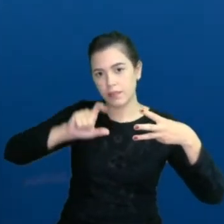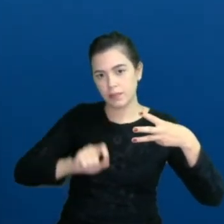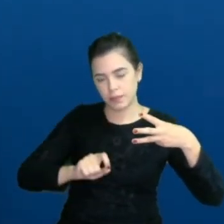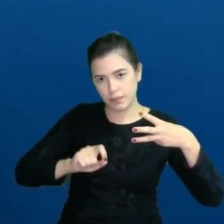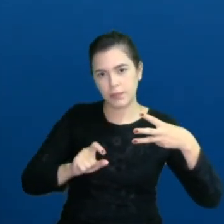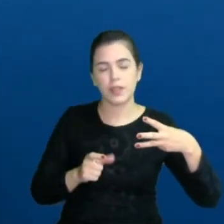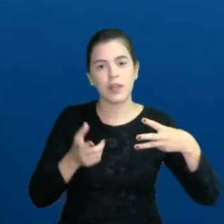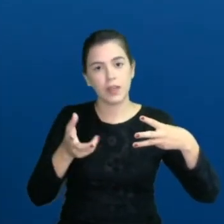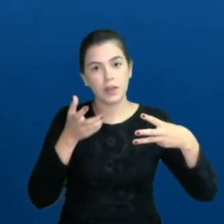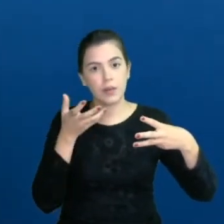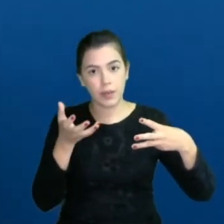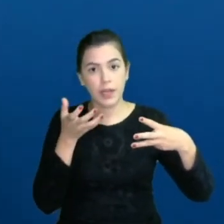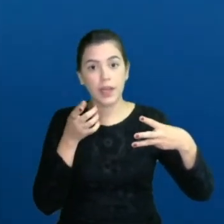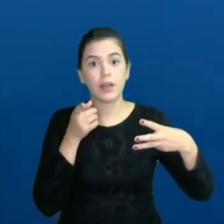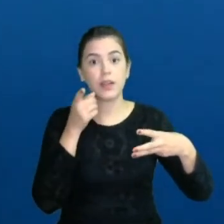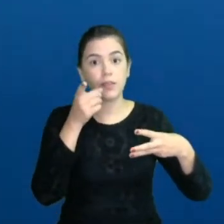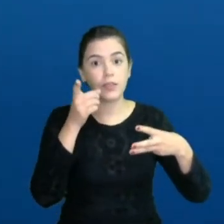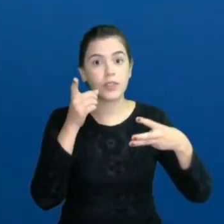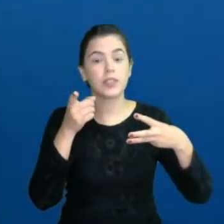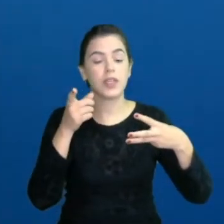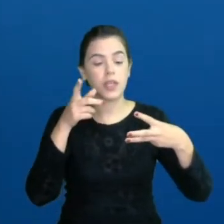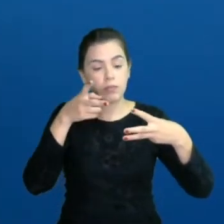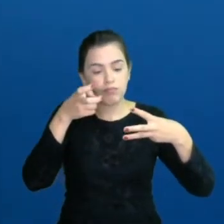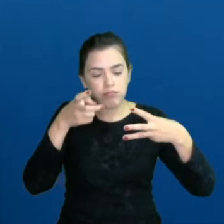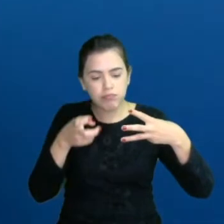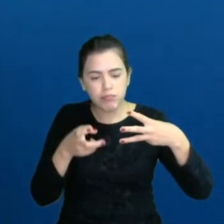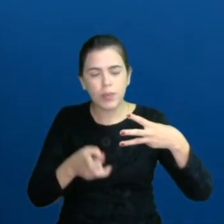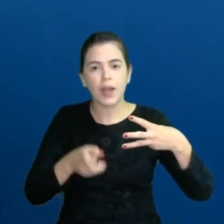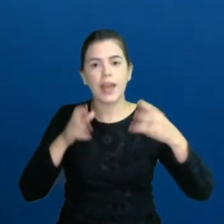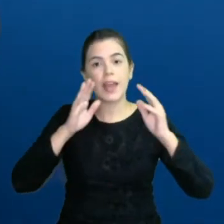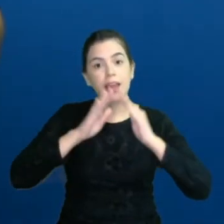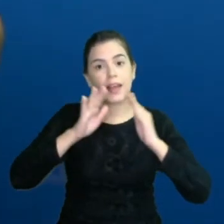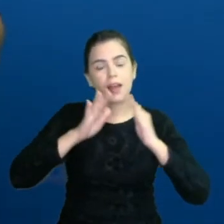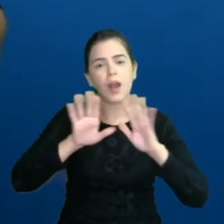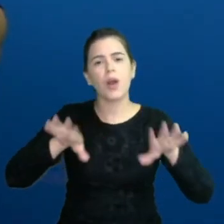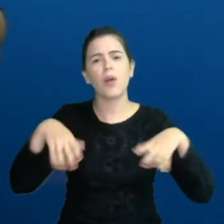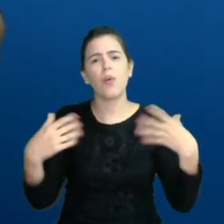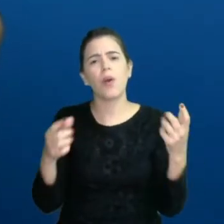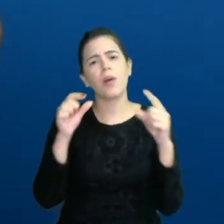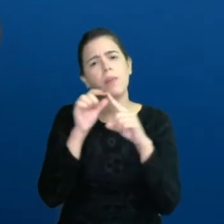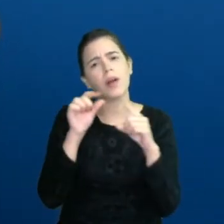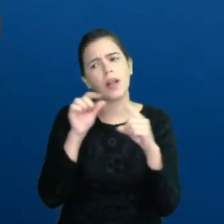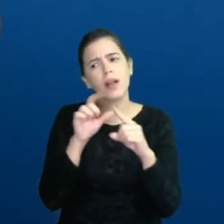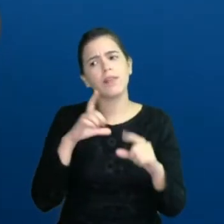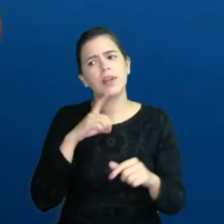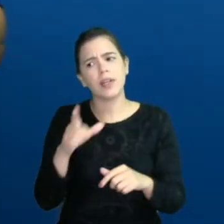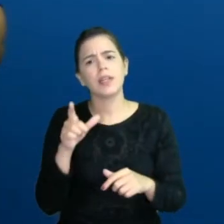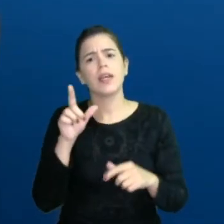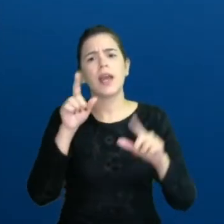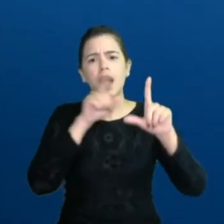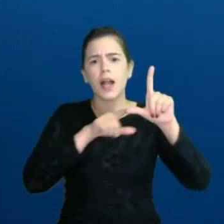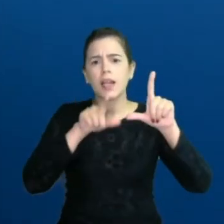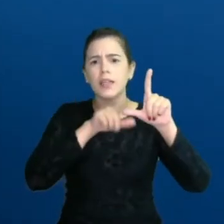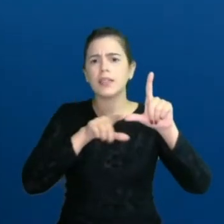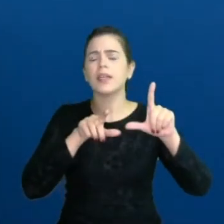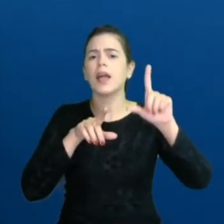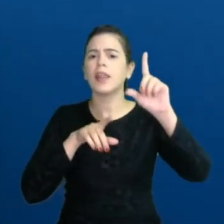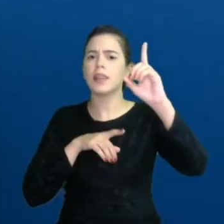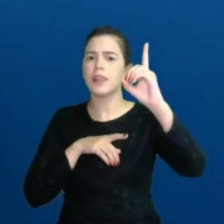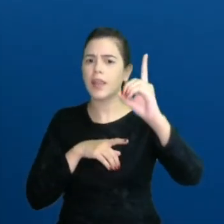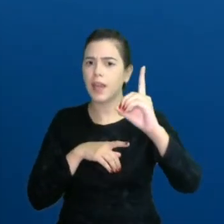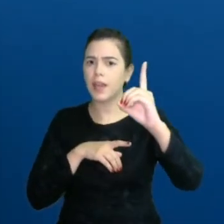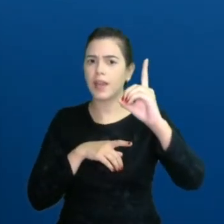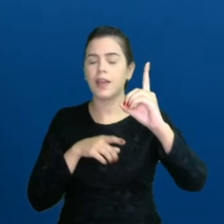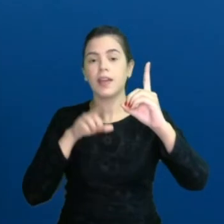quero que vocês localizem aí em casa quais são as palavras que têm a letrinha D. E vocês vão copiar